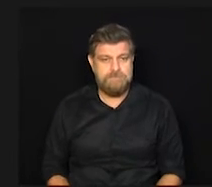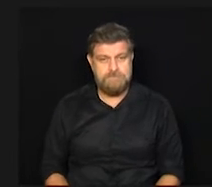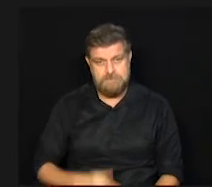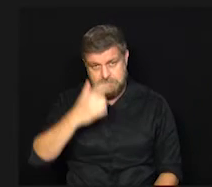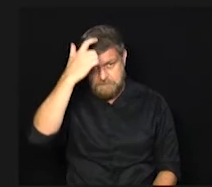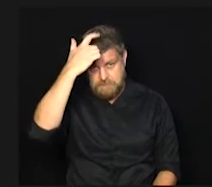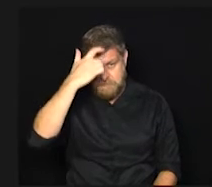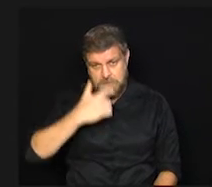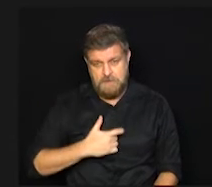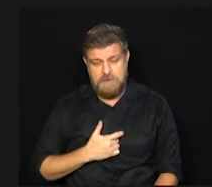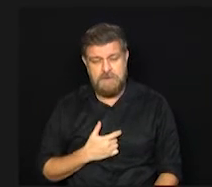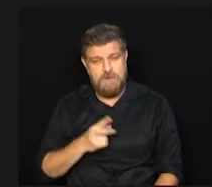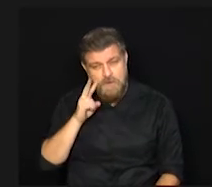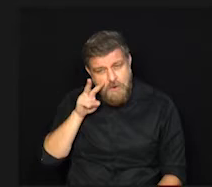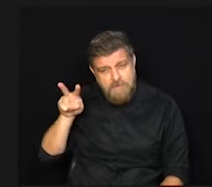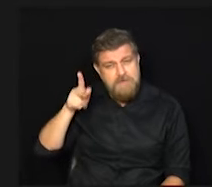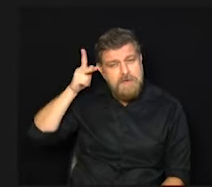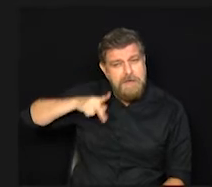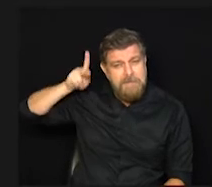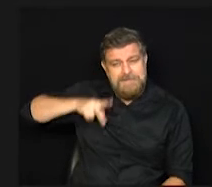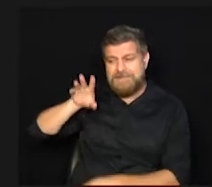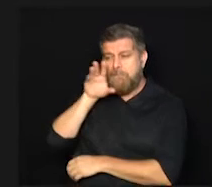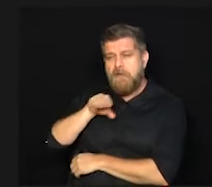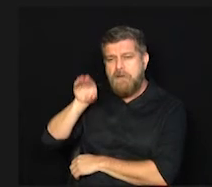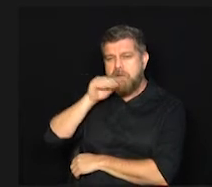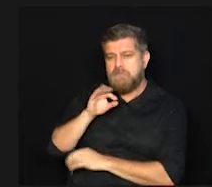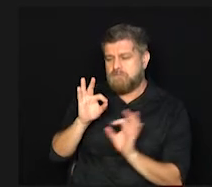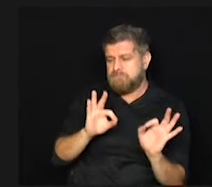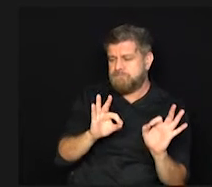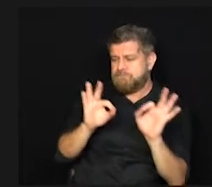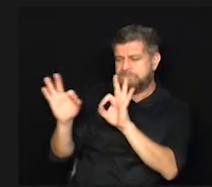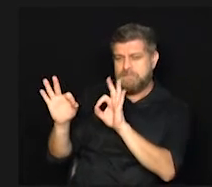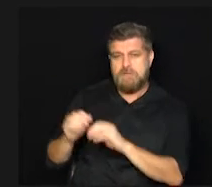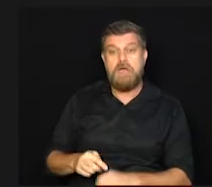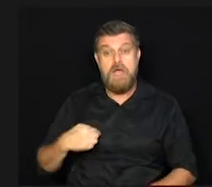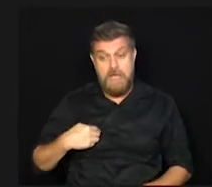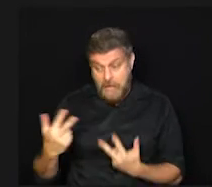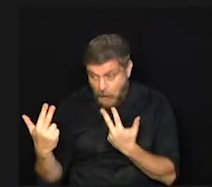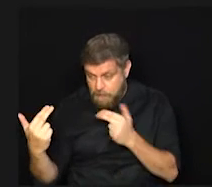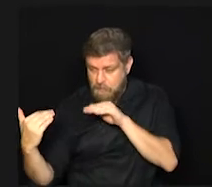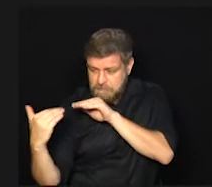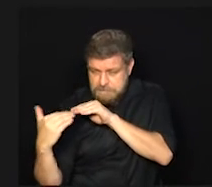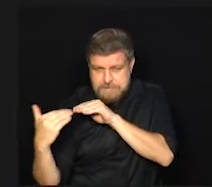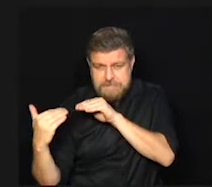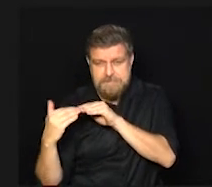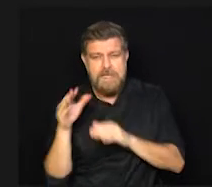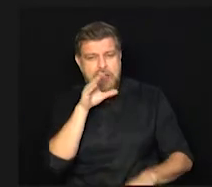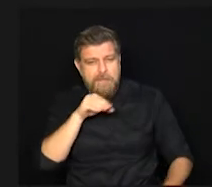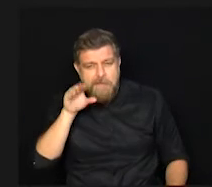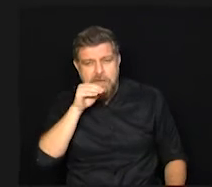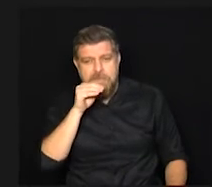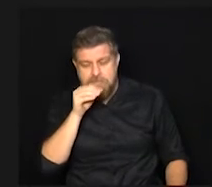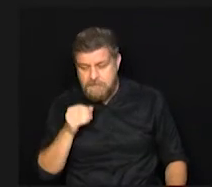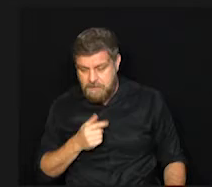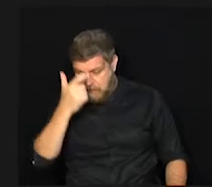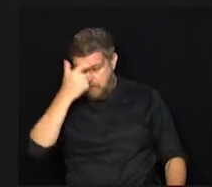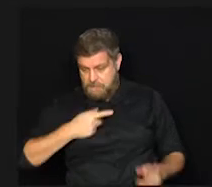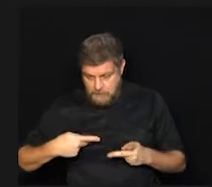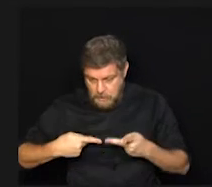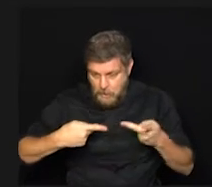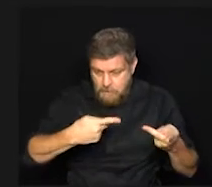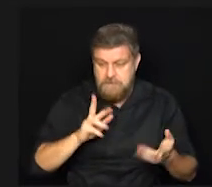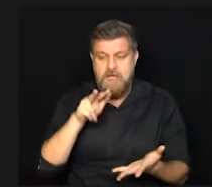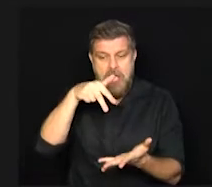A Priscila falou uma coisa muito importante, e é algo que eu sempre falo nas minhas falas, aonde eu vou, aonde me convidam para falar de